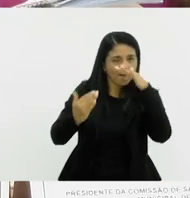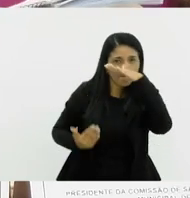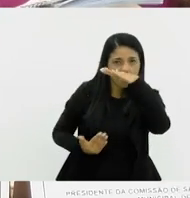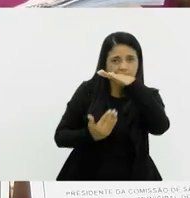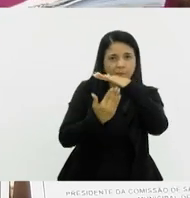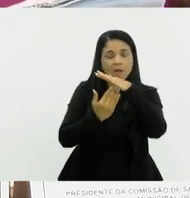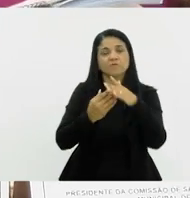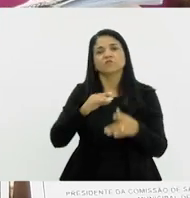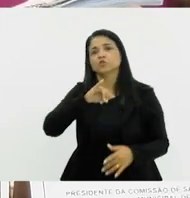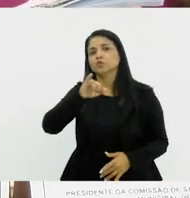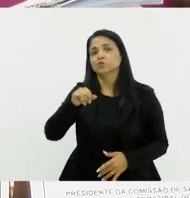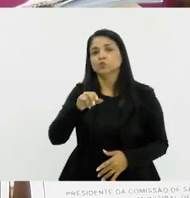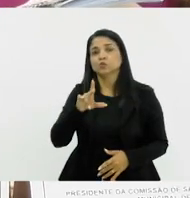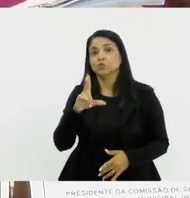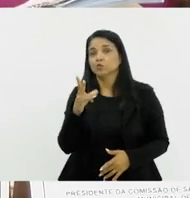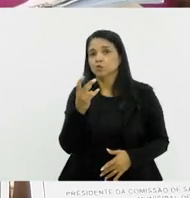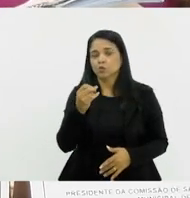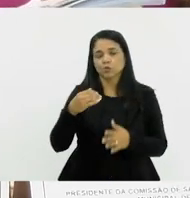julho de 2024.